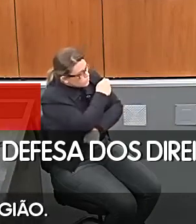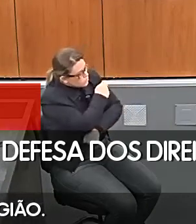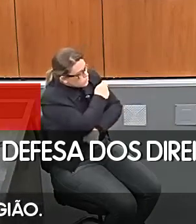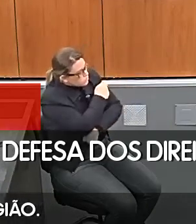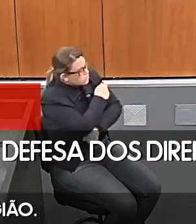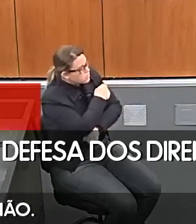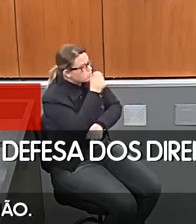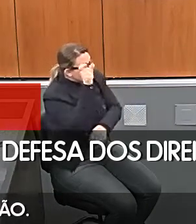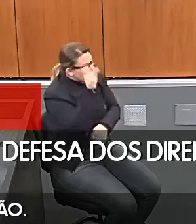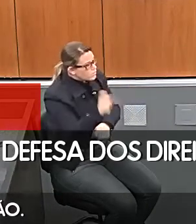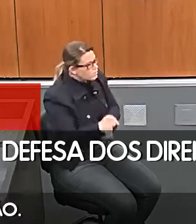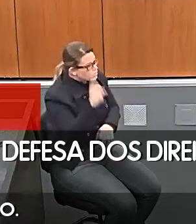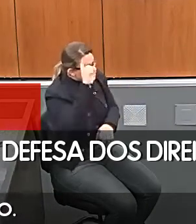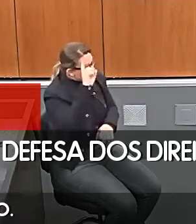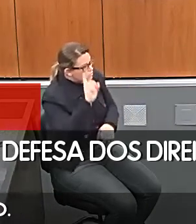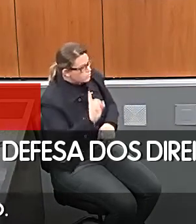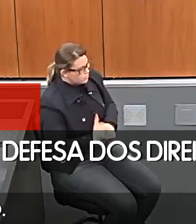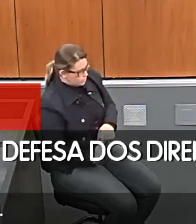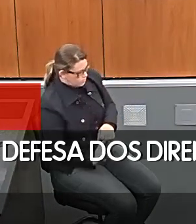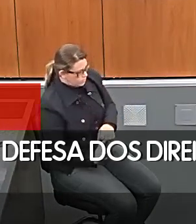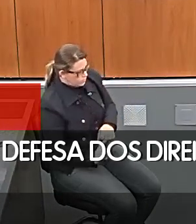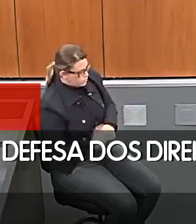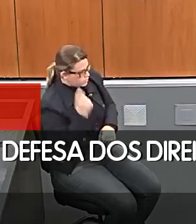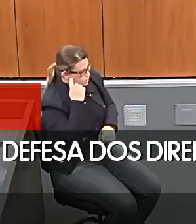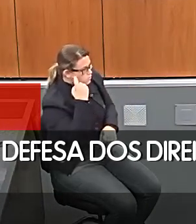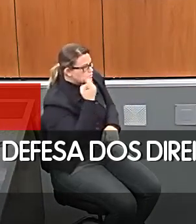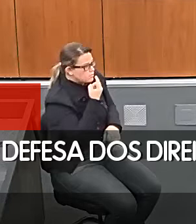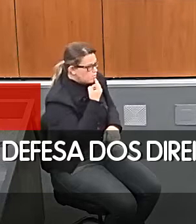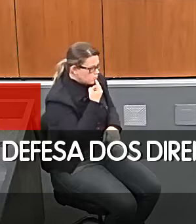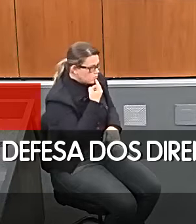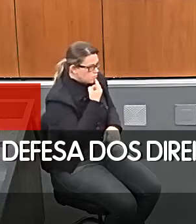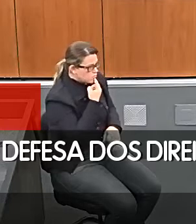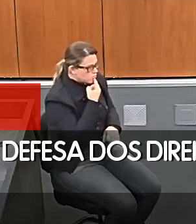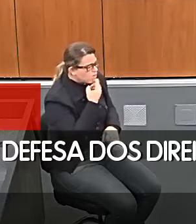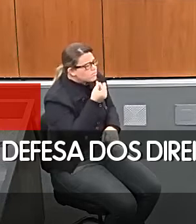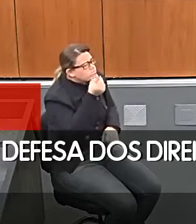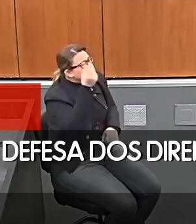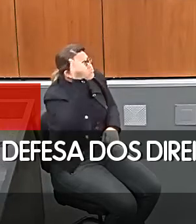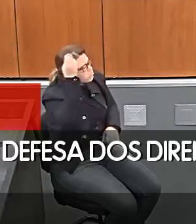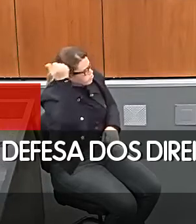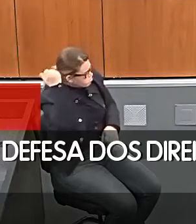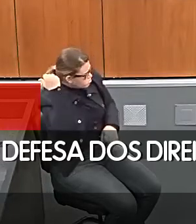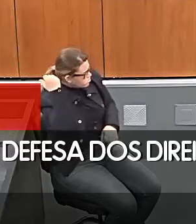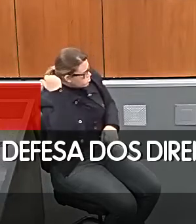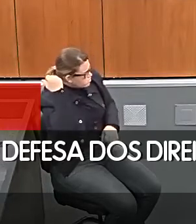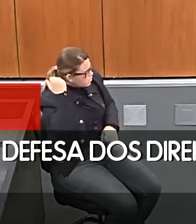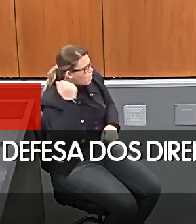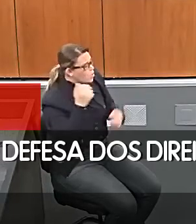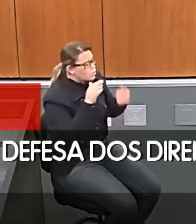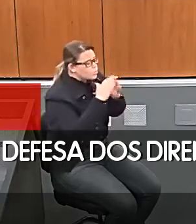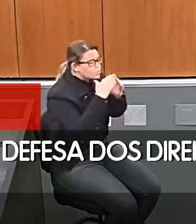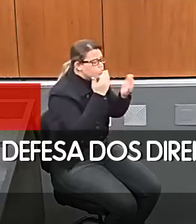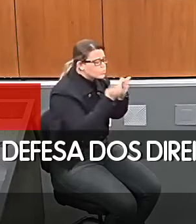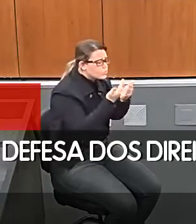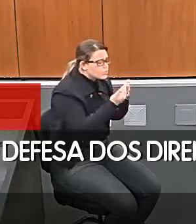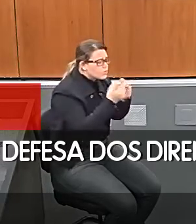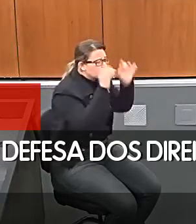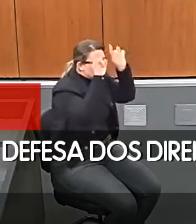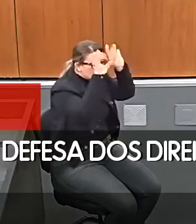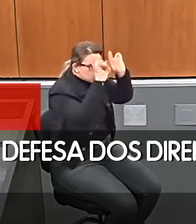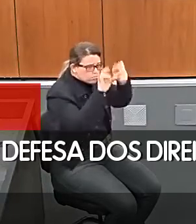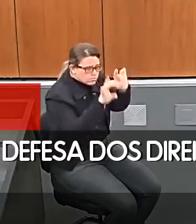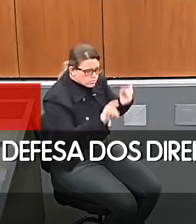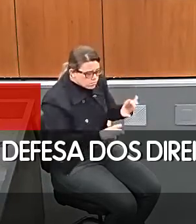auditiva. Deputado, isso foi a época que nós criamos o colegiado de diretores das escolas especiais que atendiam